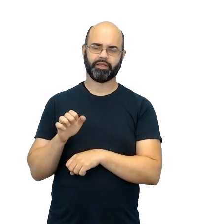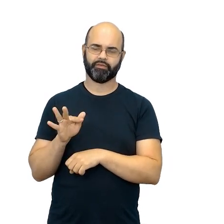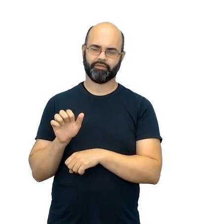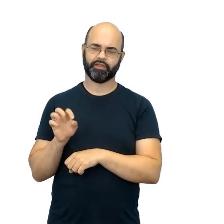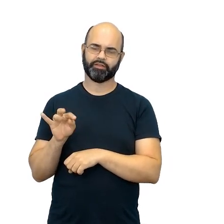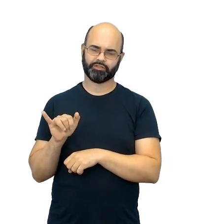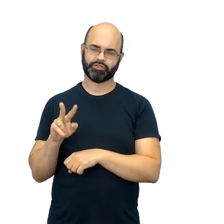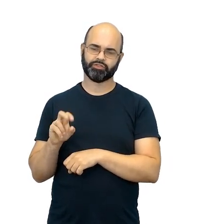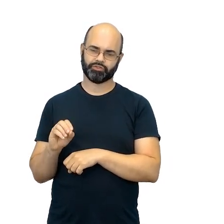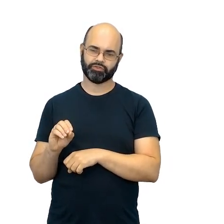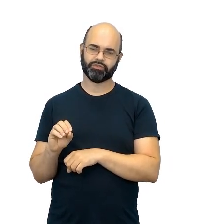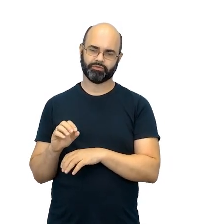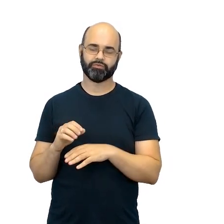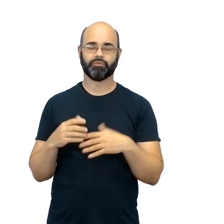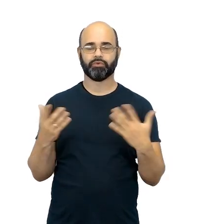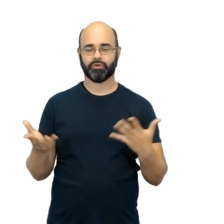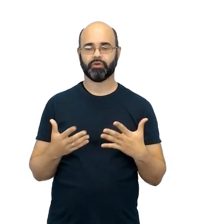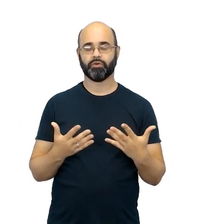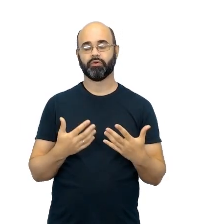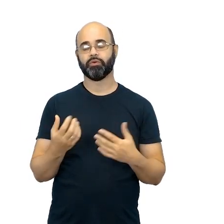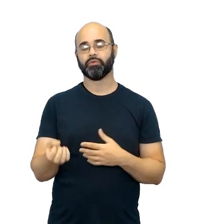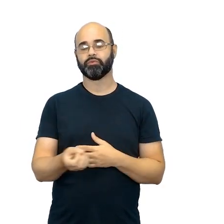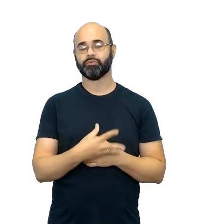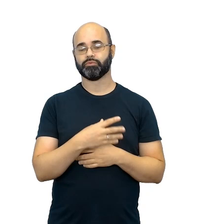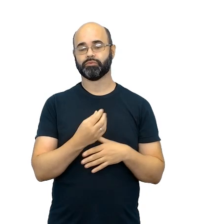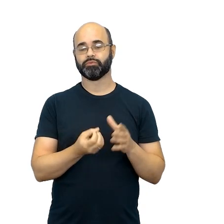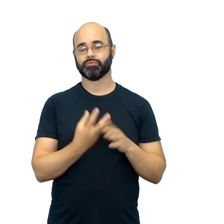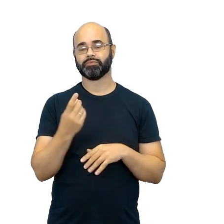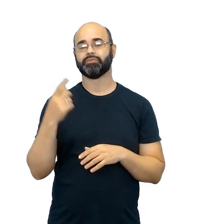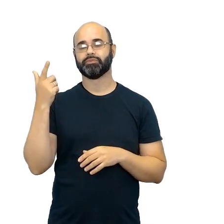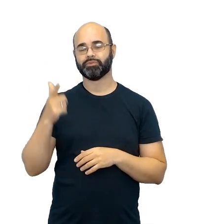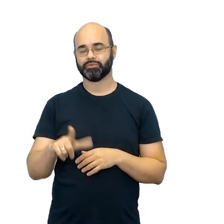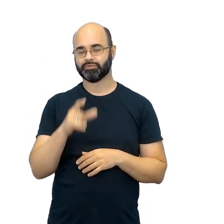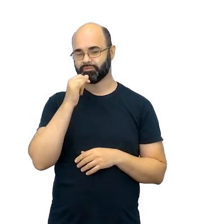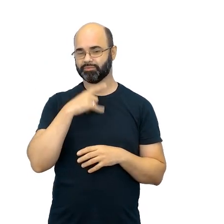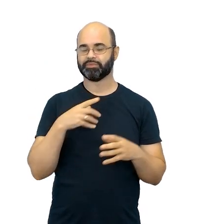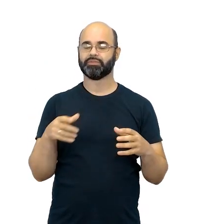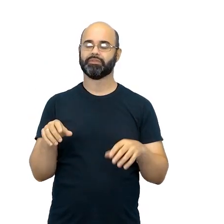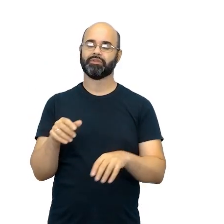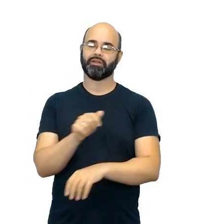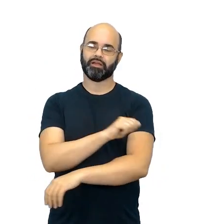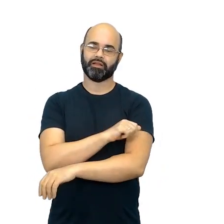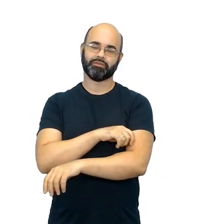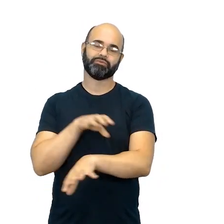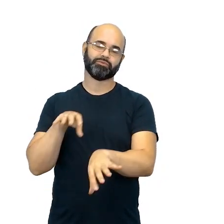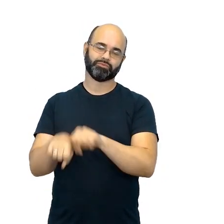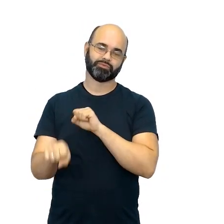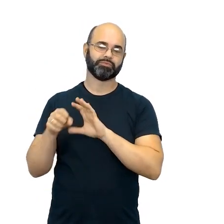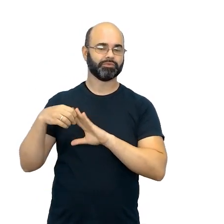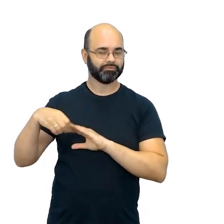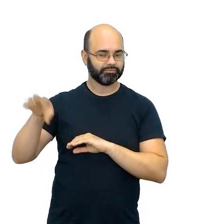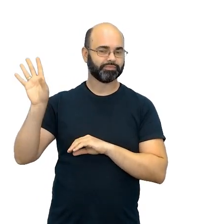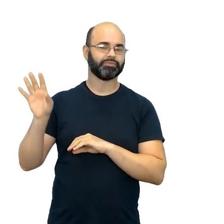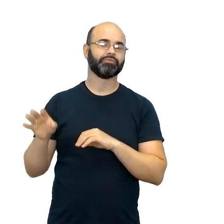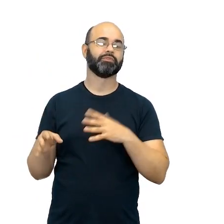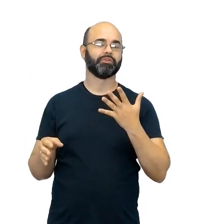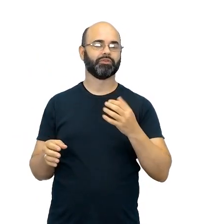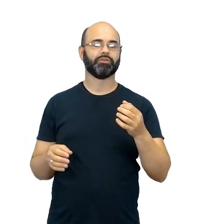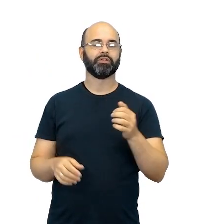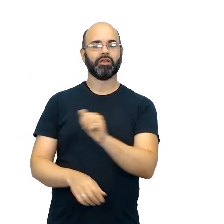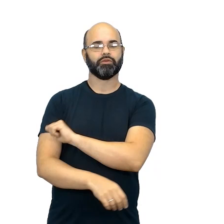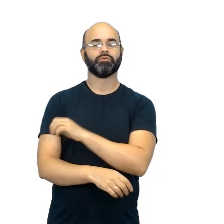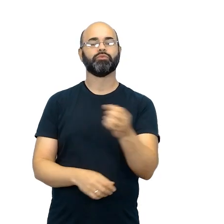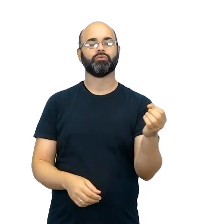escola agora. Então, todo um processo novo para conhecer os alunos, para entender a dificuldade deles, para poder colaborar com o processo de